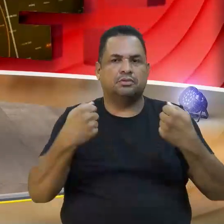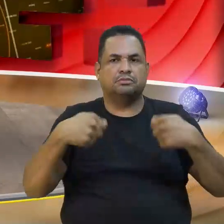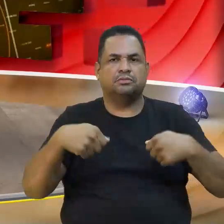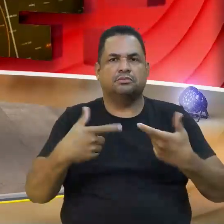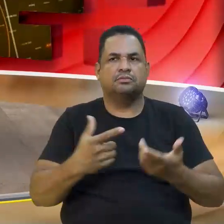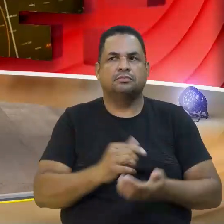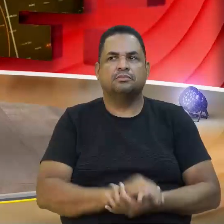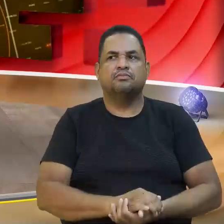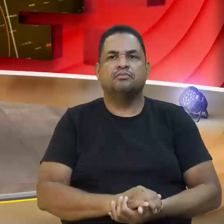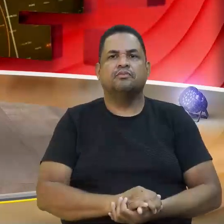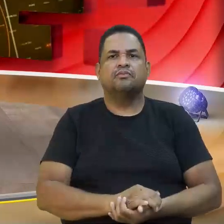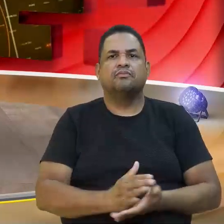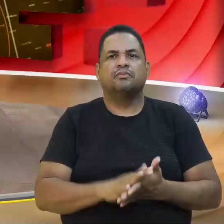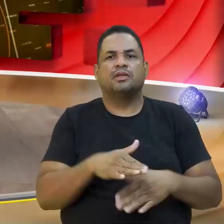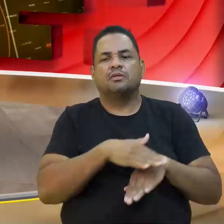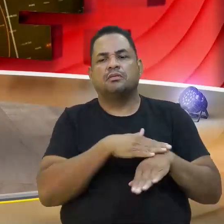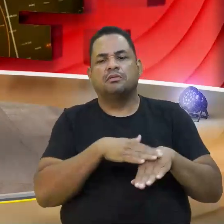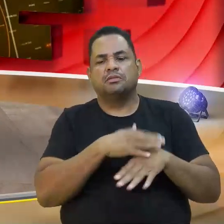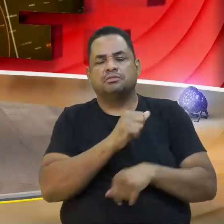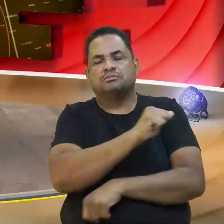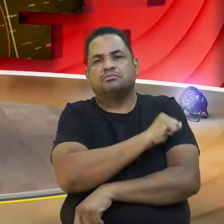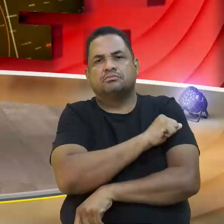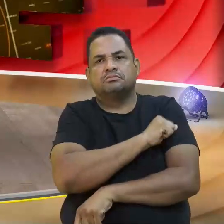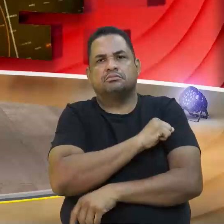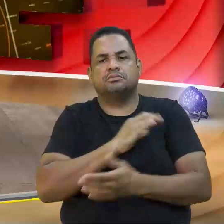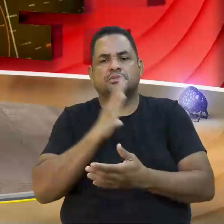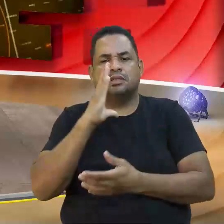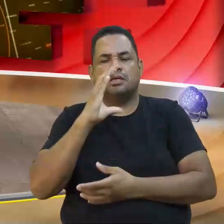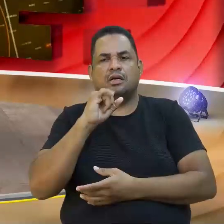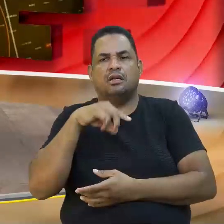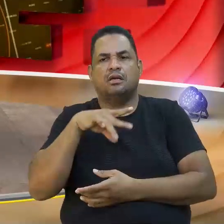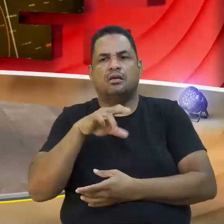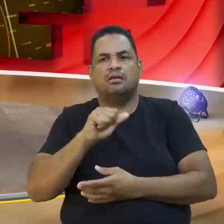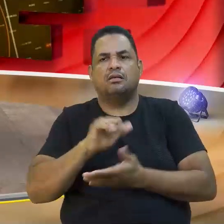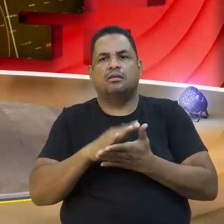Eu lembro de uma conversa com uma aluna lá de Calama, que ela falou assim, não, eu